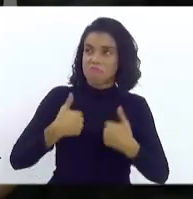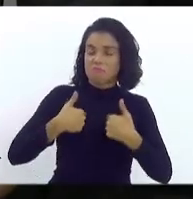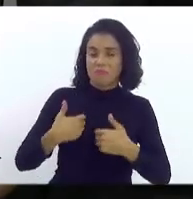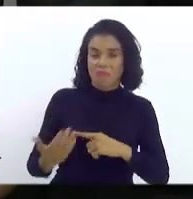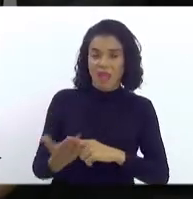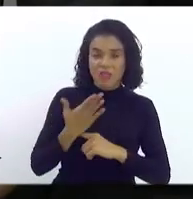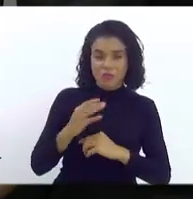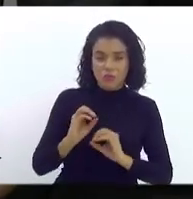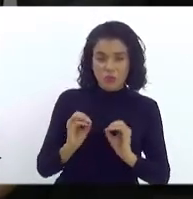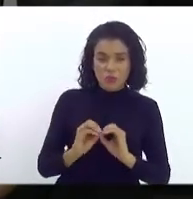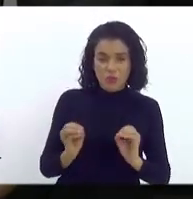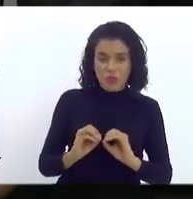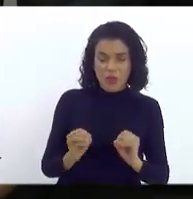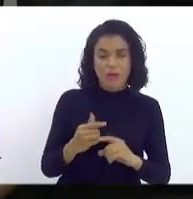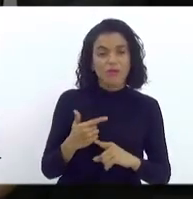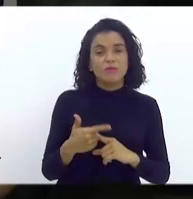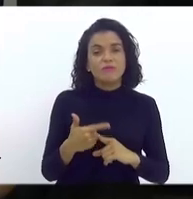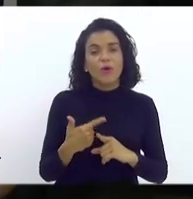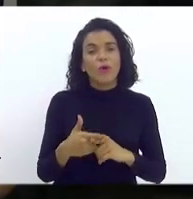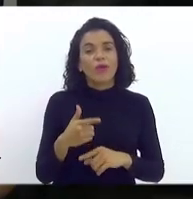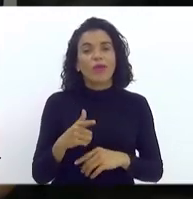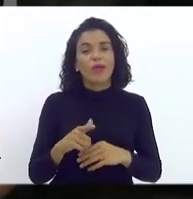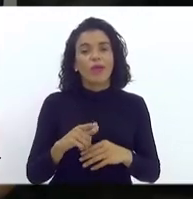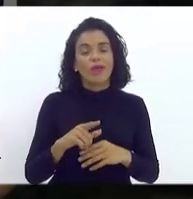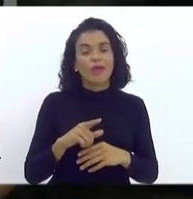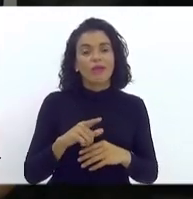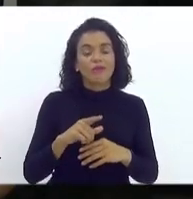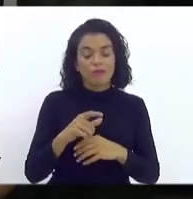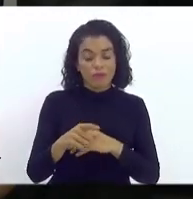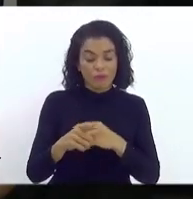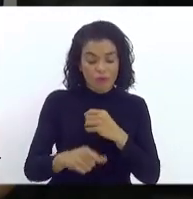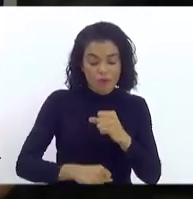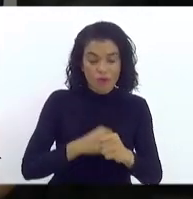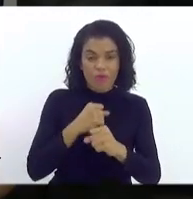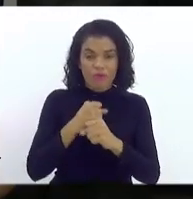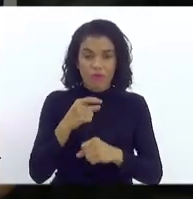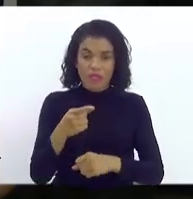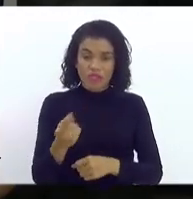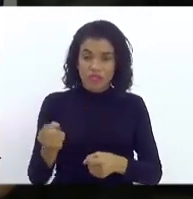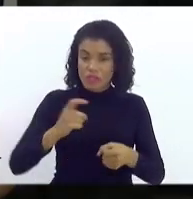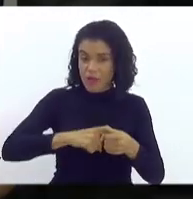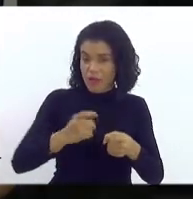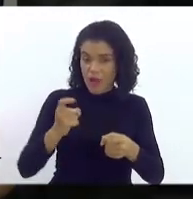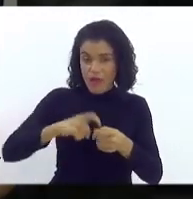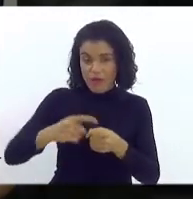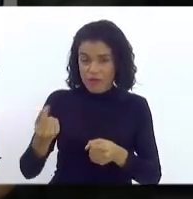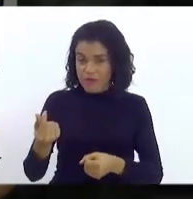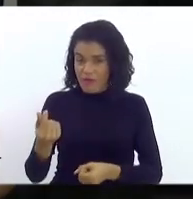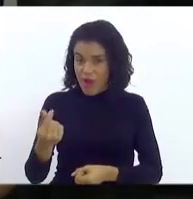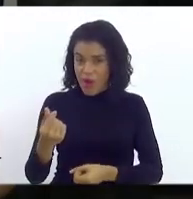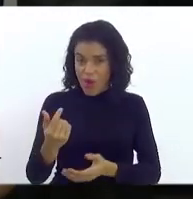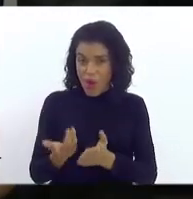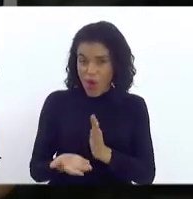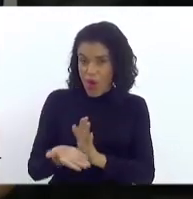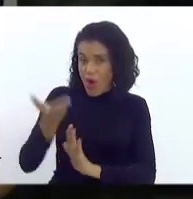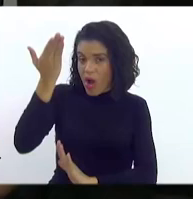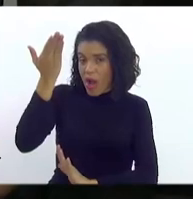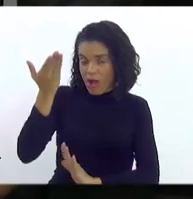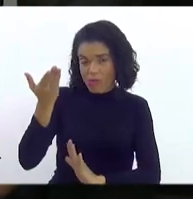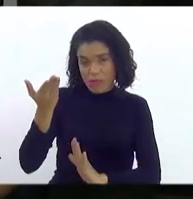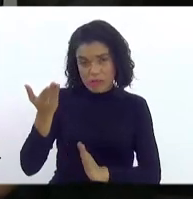que ela não realize, porque, no ciclo seguinte, a gente devolve qualquer valor que tenha sido recebido em tarifa